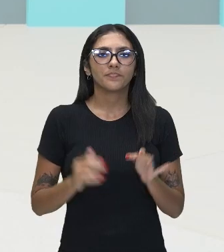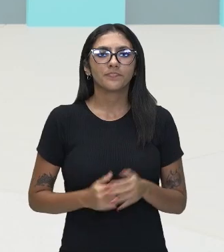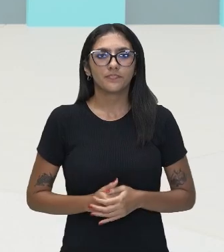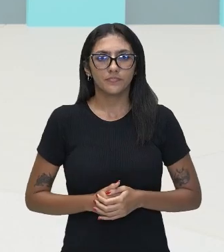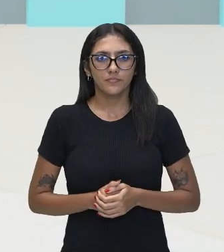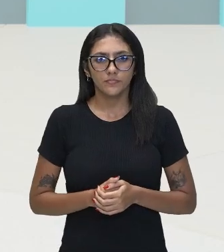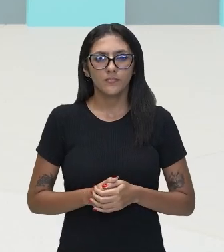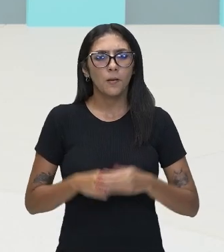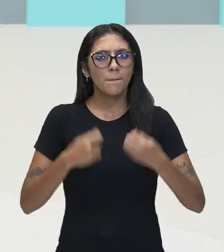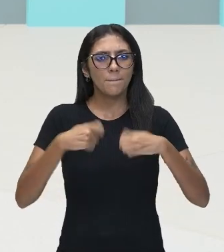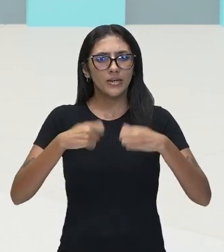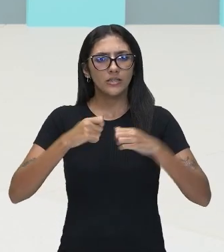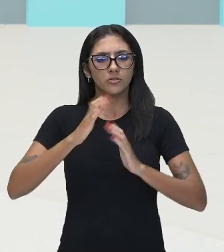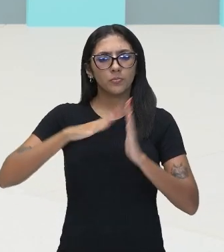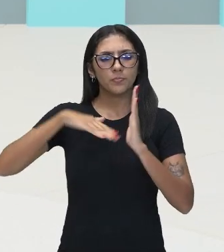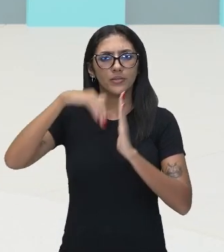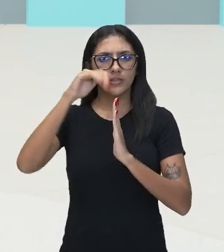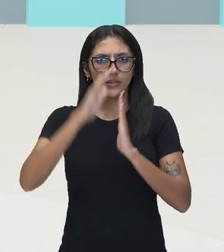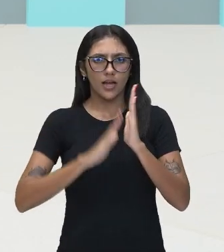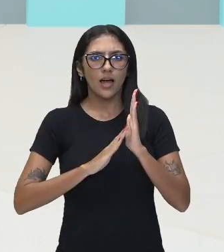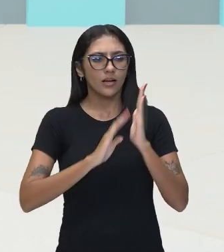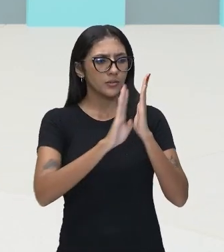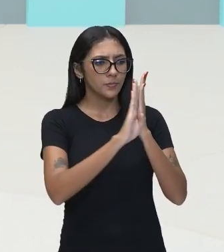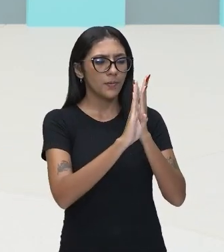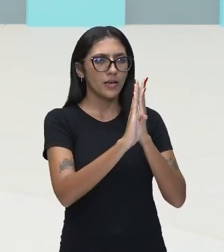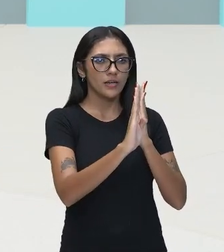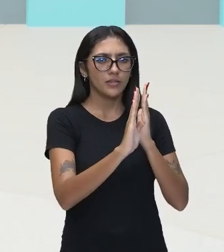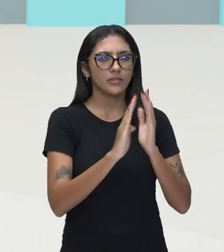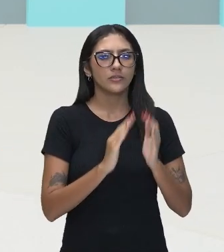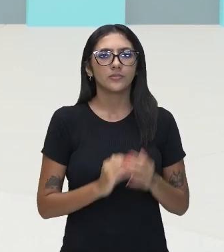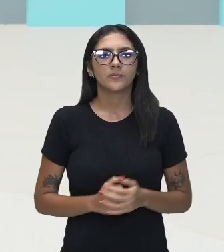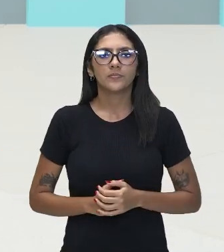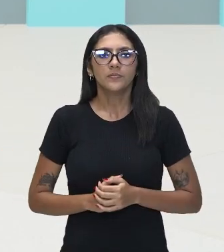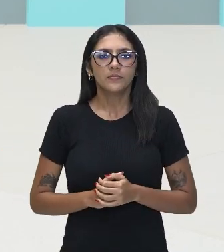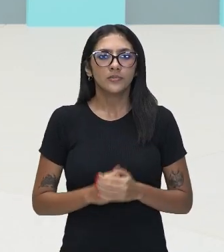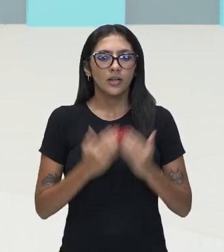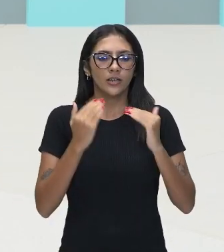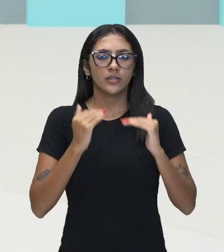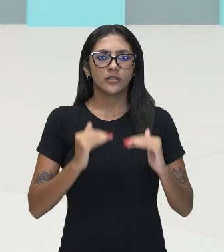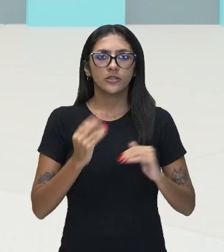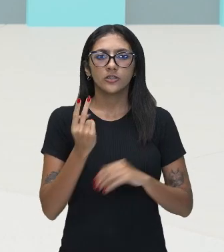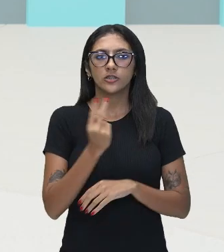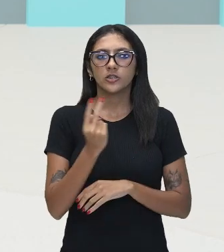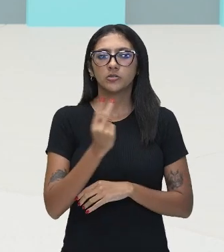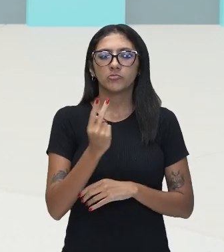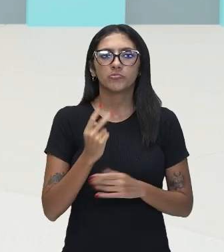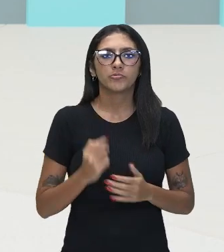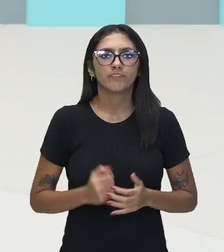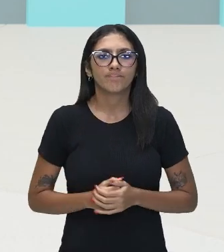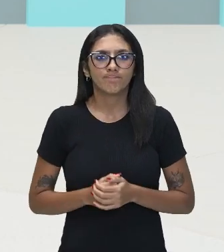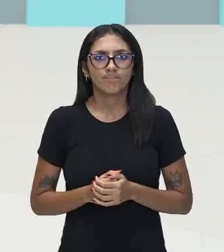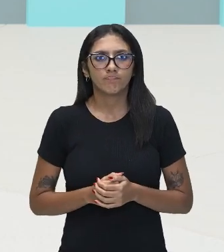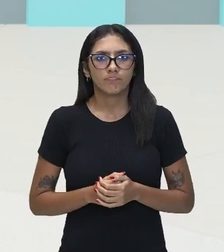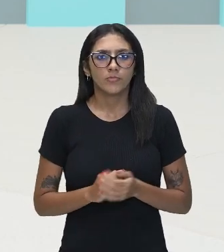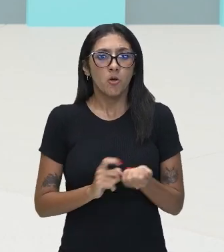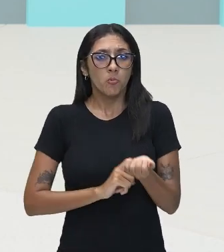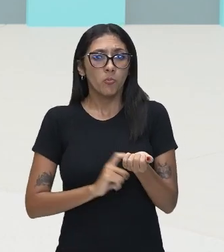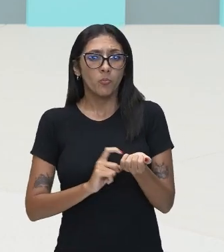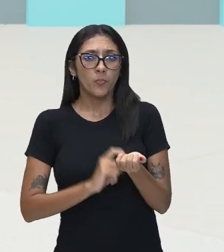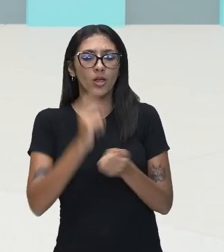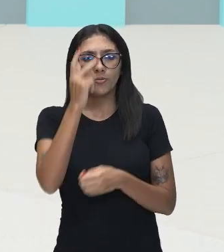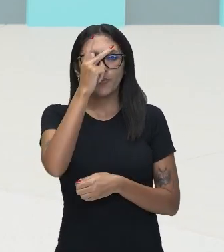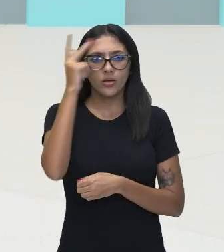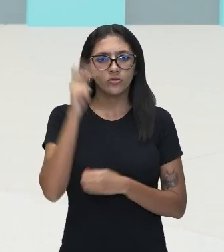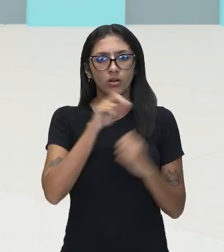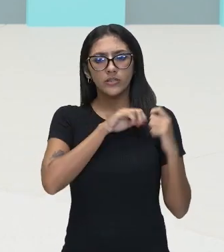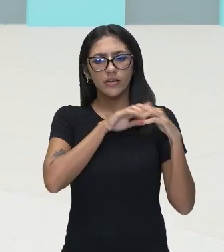ser pintadas essas paredes. Apavorados, os passageiros desceram do barco. Aqui